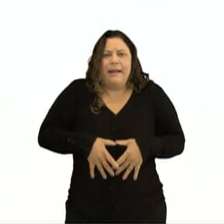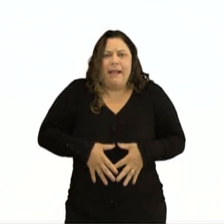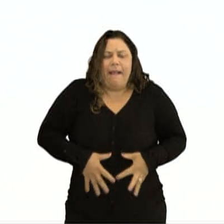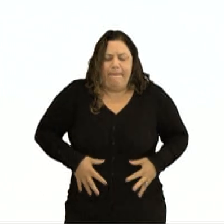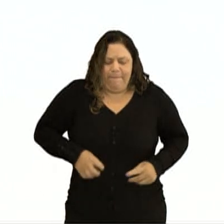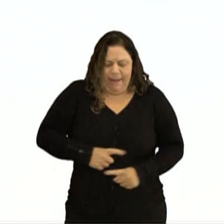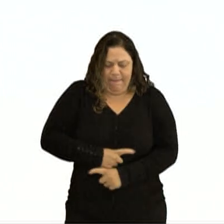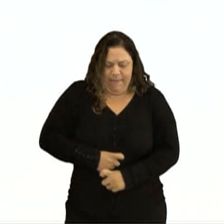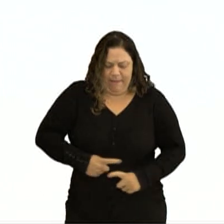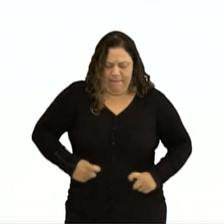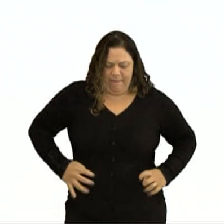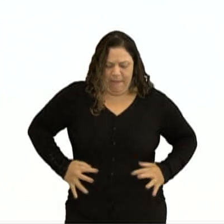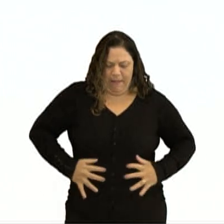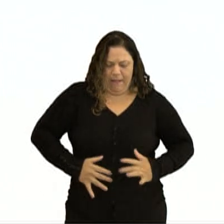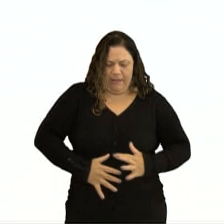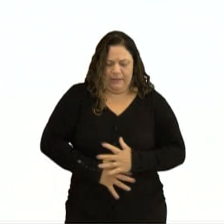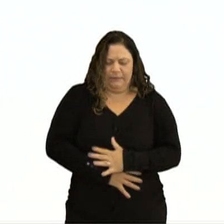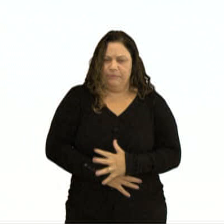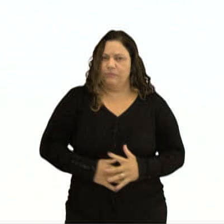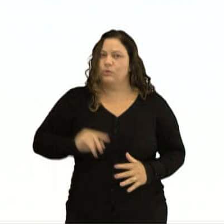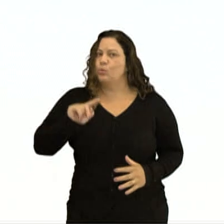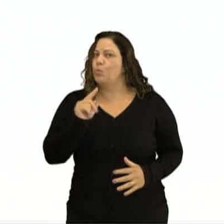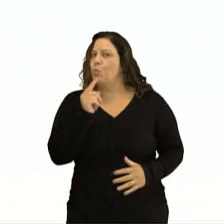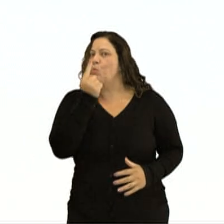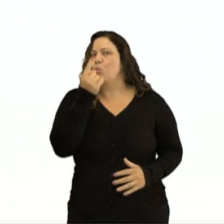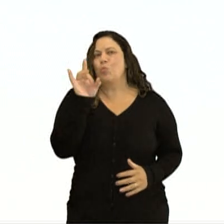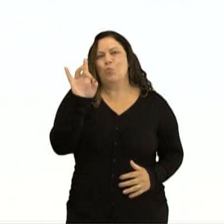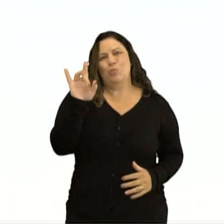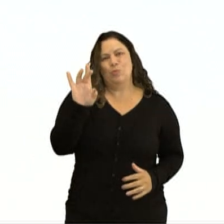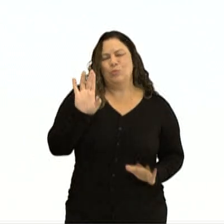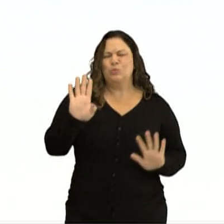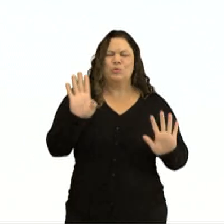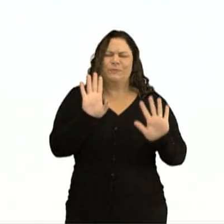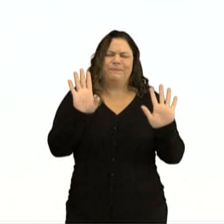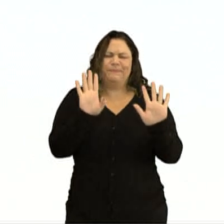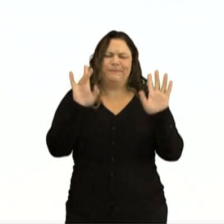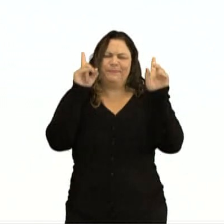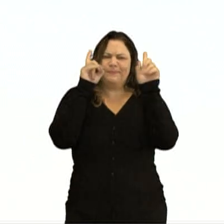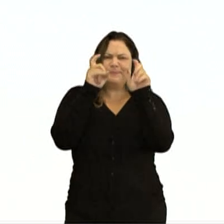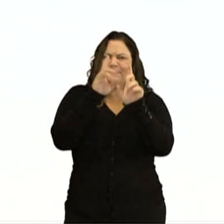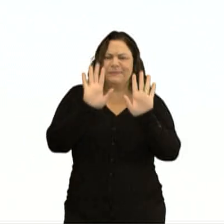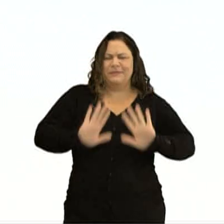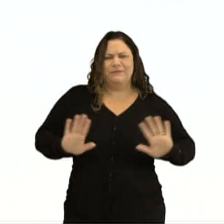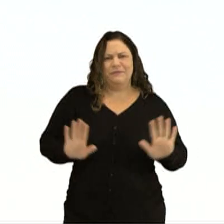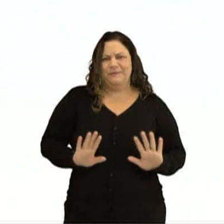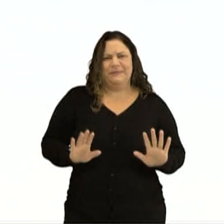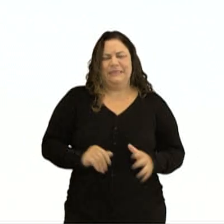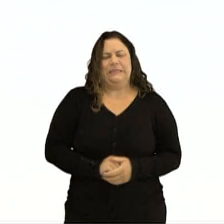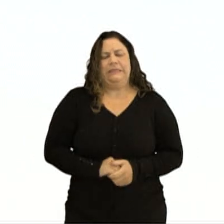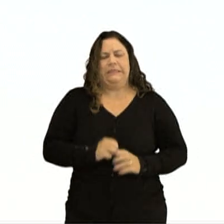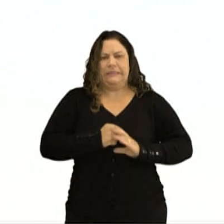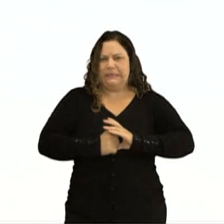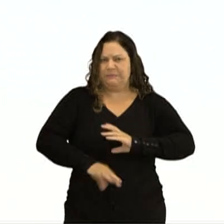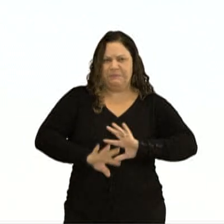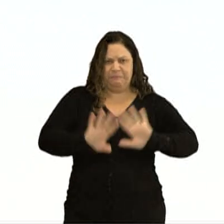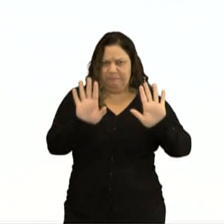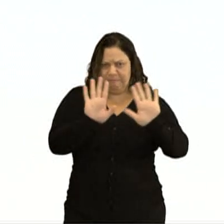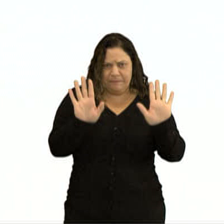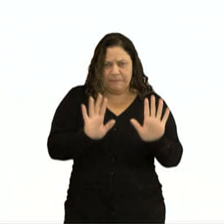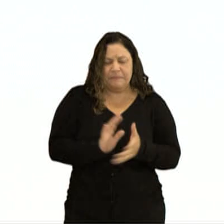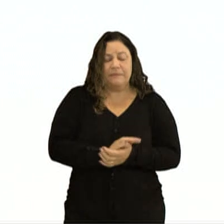nematóides. Um só não vai provocar aquela dificuldade para defecar que a professora falou anteriormente.